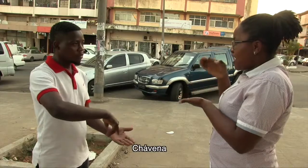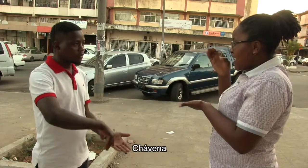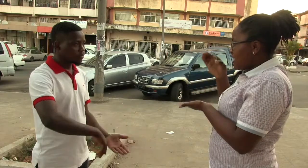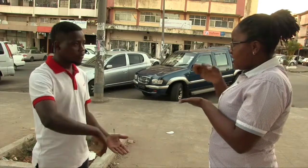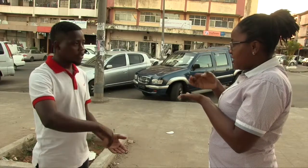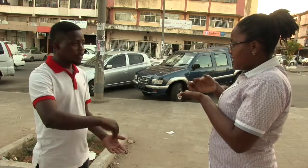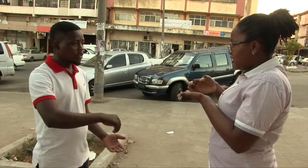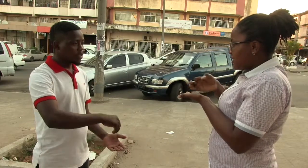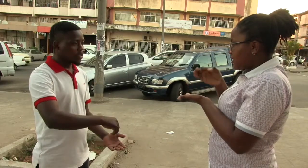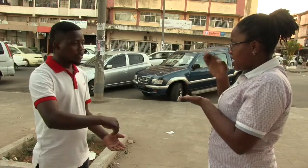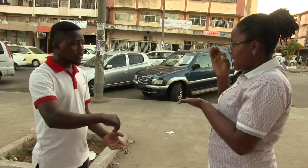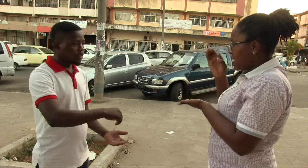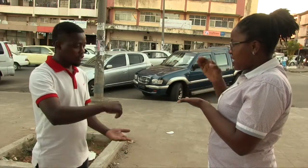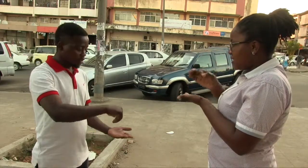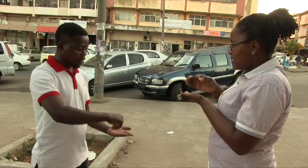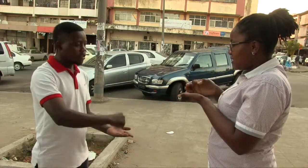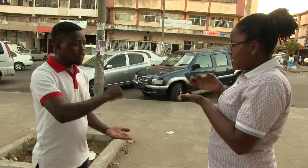Chávena.